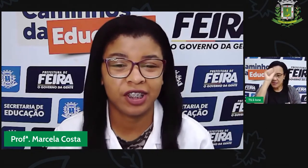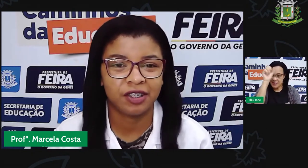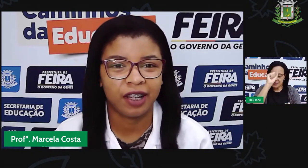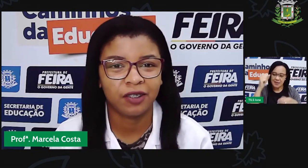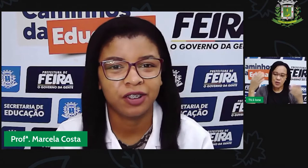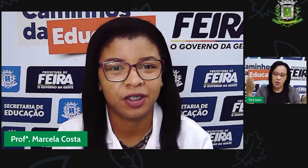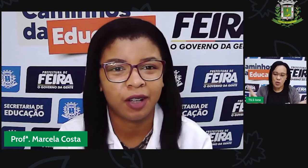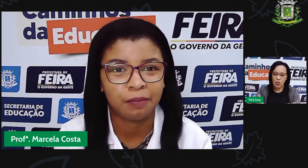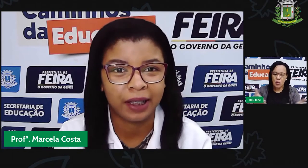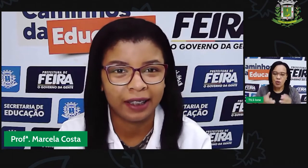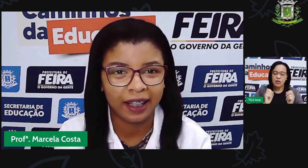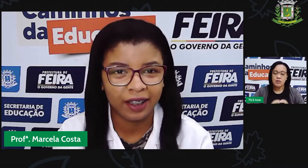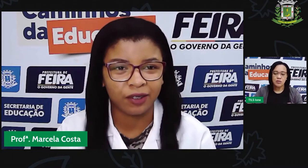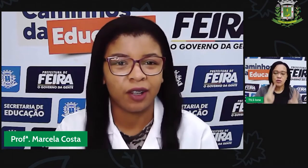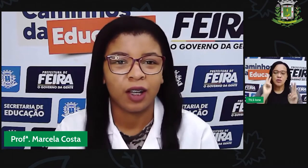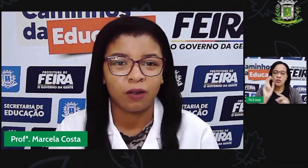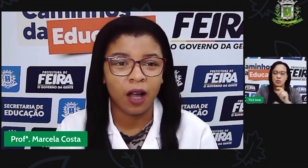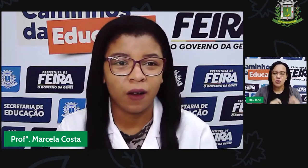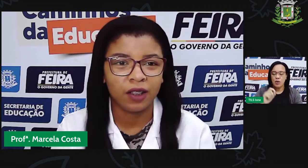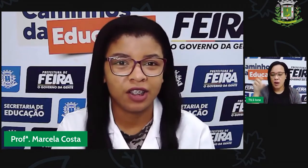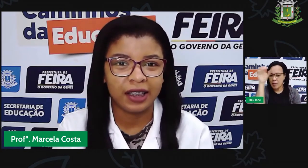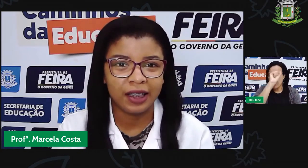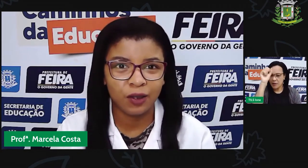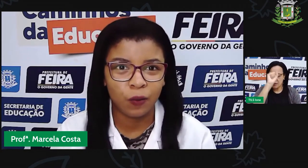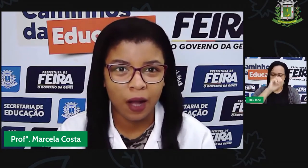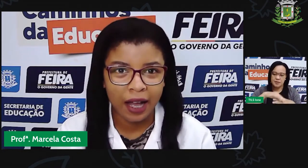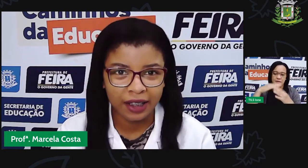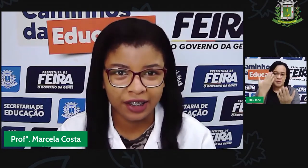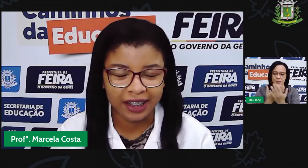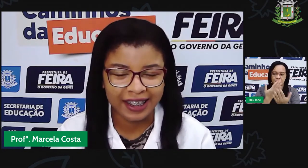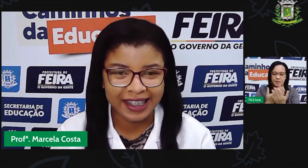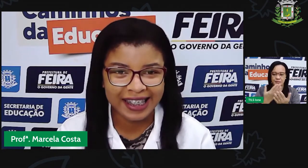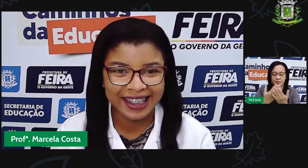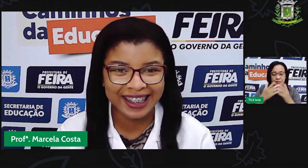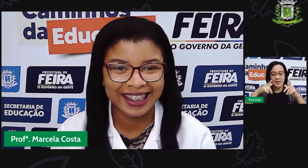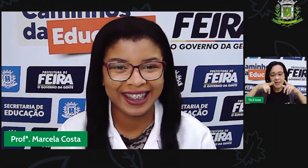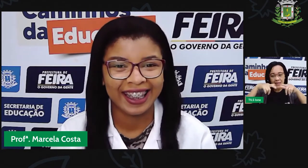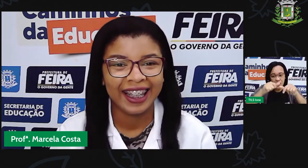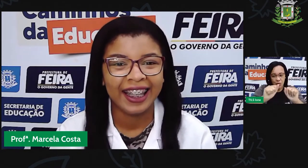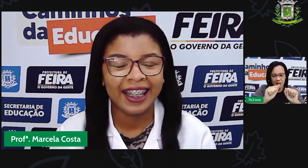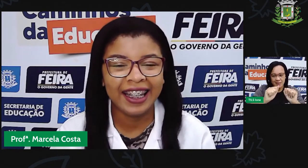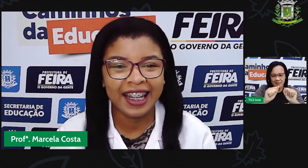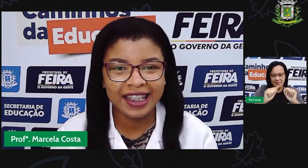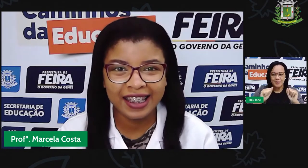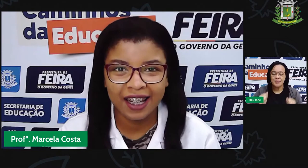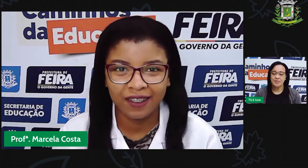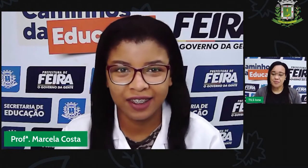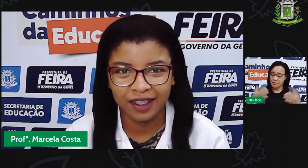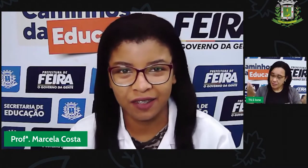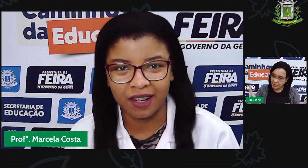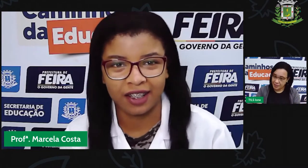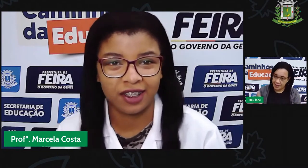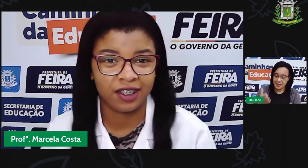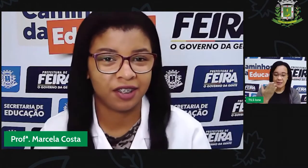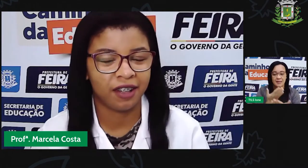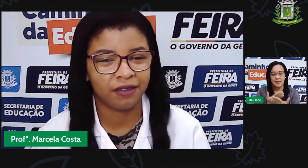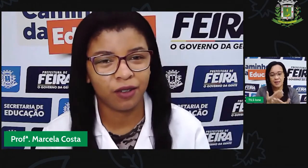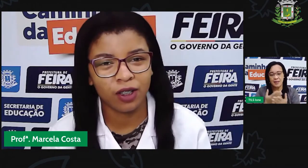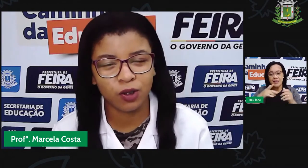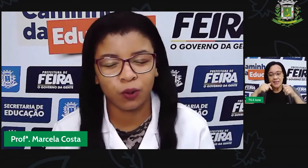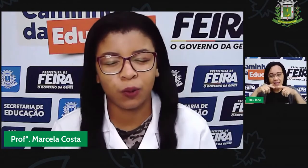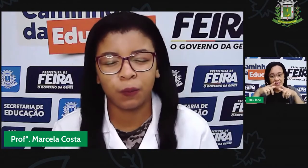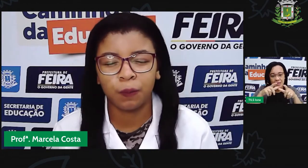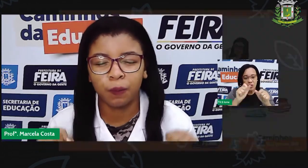aprendizagem. Hoje a gente vai continuar aprendendo a aula de linguagem. E nessa aula de linguagem a gente vai